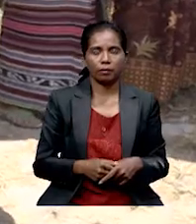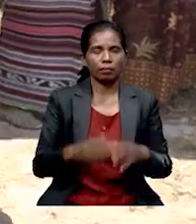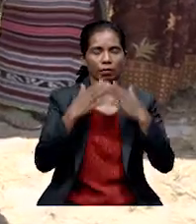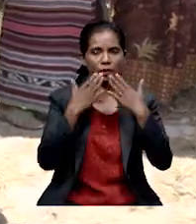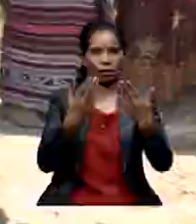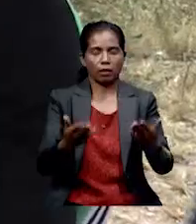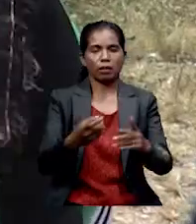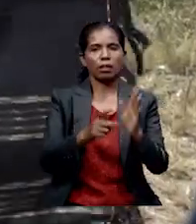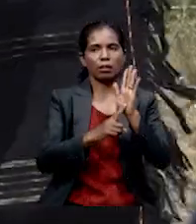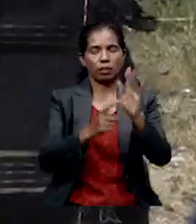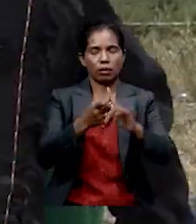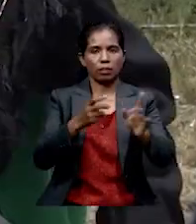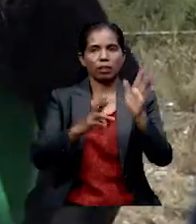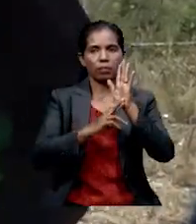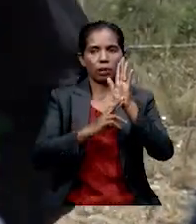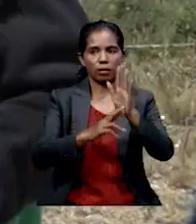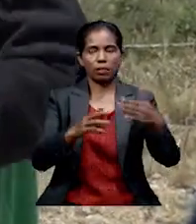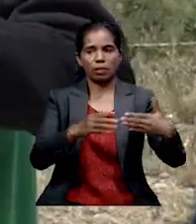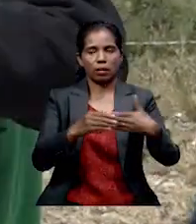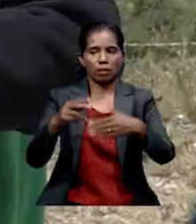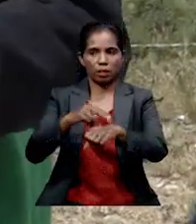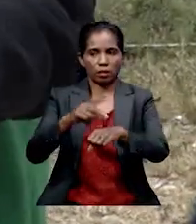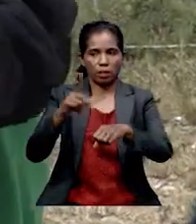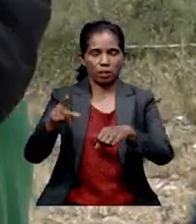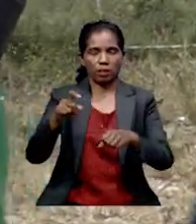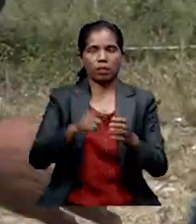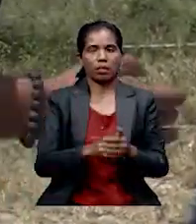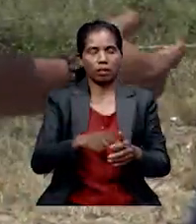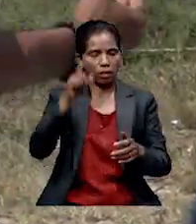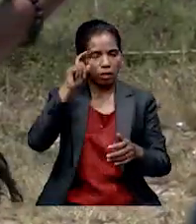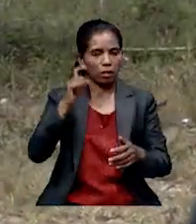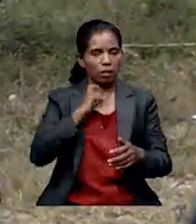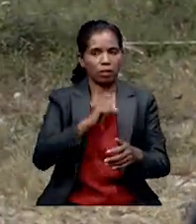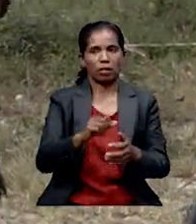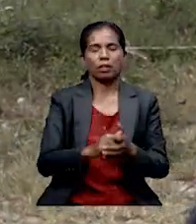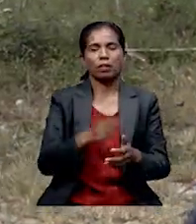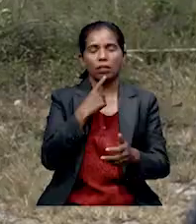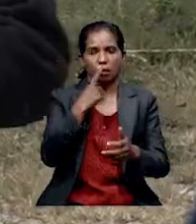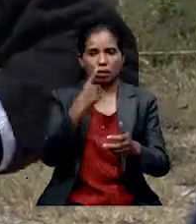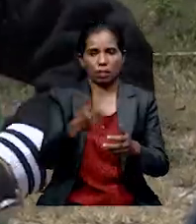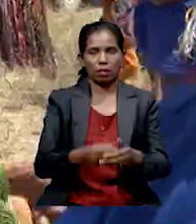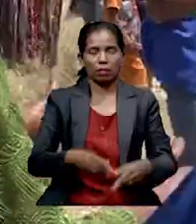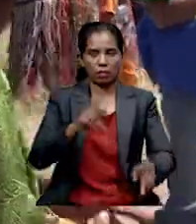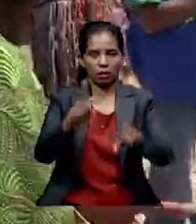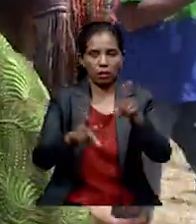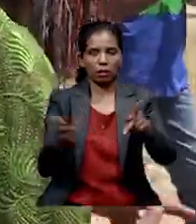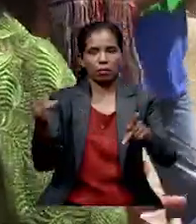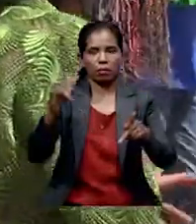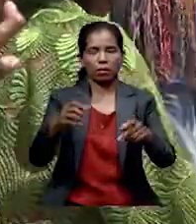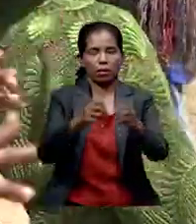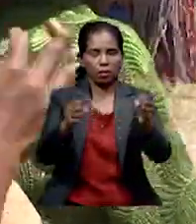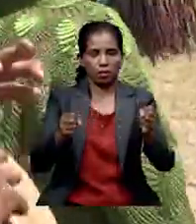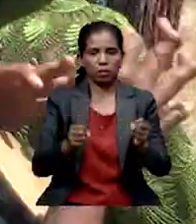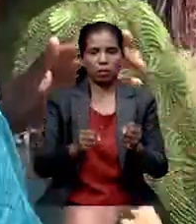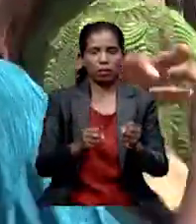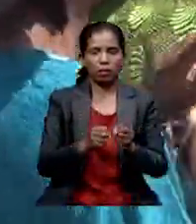Agradecimento né, hatou si representante líder nasional Kairala Sanana Gusmão, Francisco Calboa de Lai, ba comunidade ia suku Nunumoge,